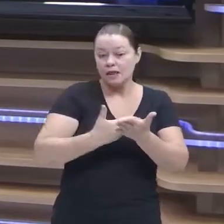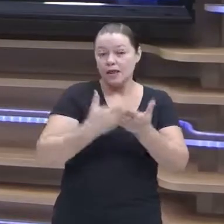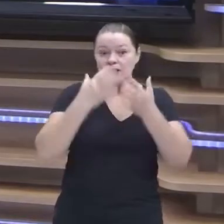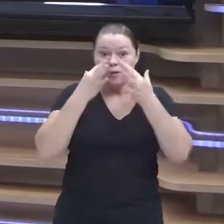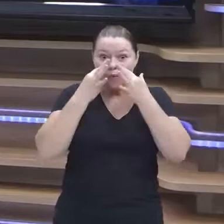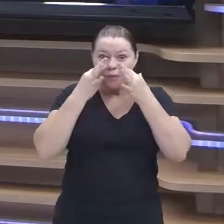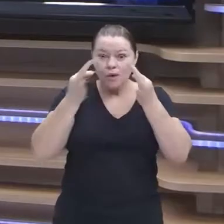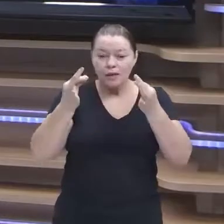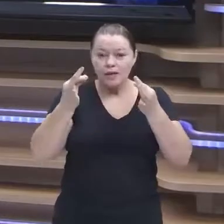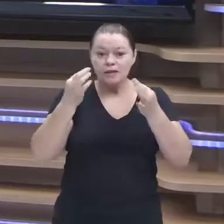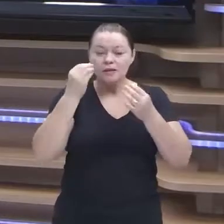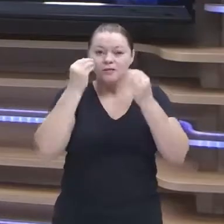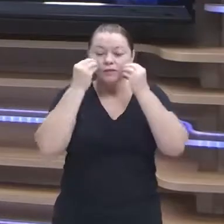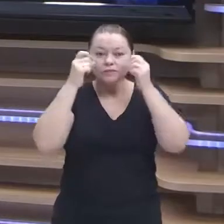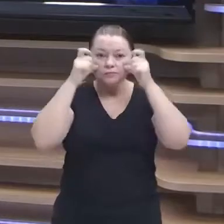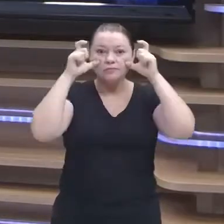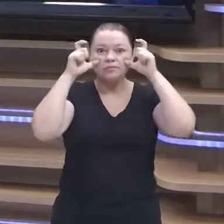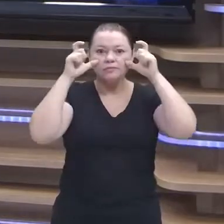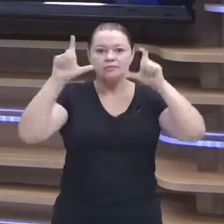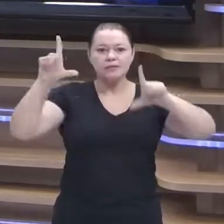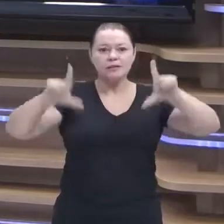na tela e vamos lá para o